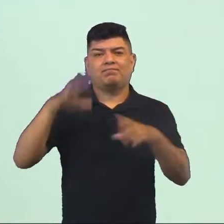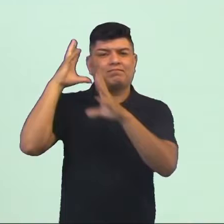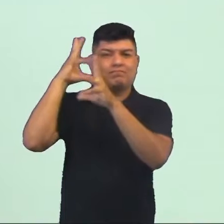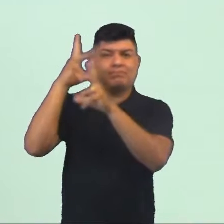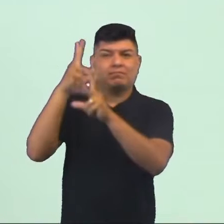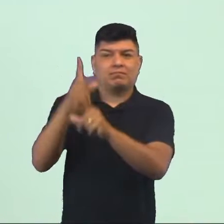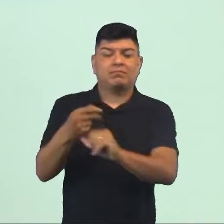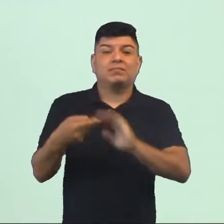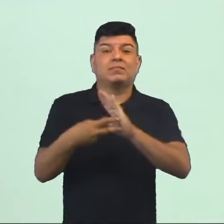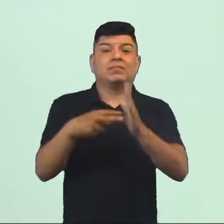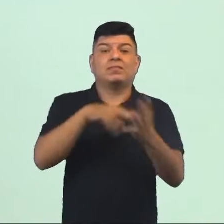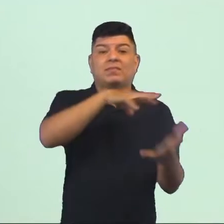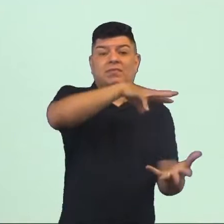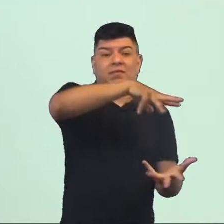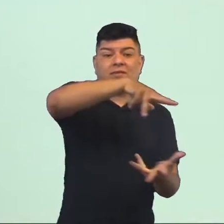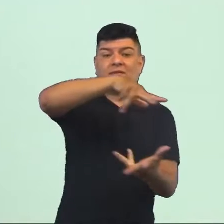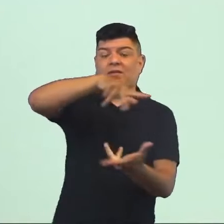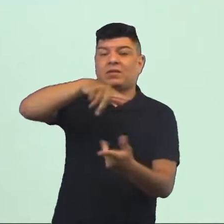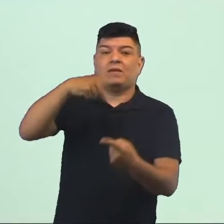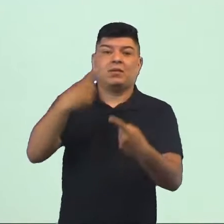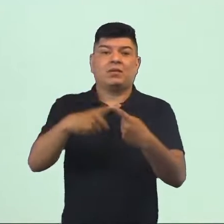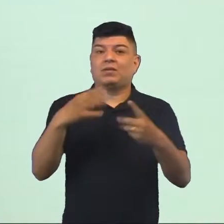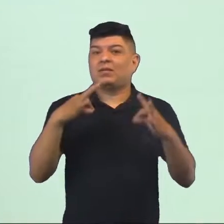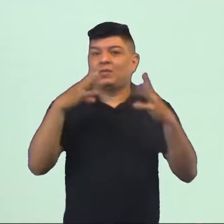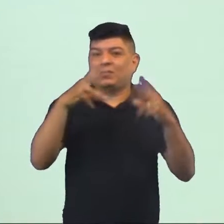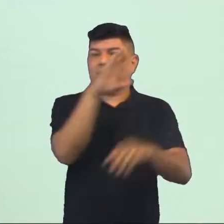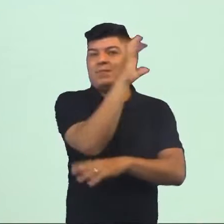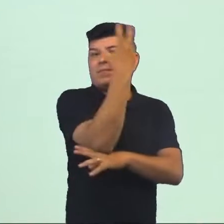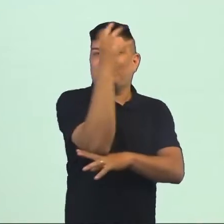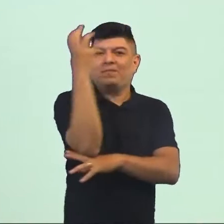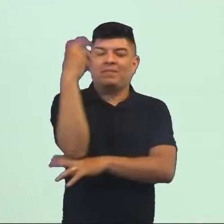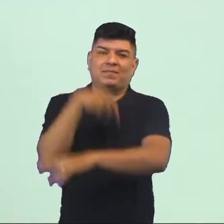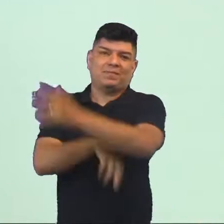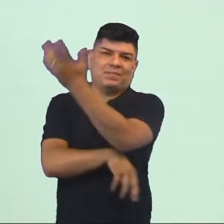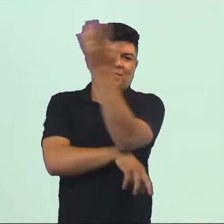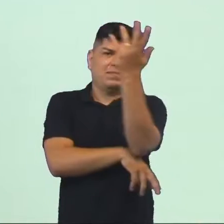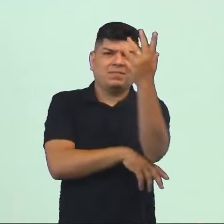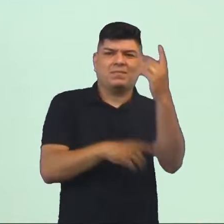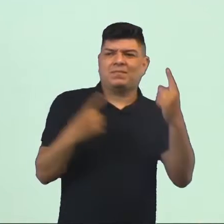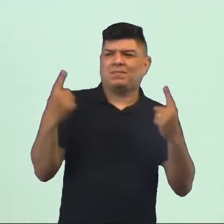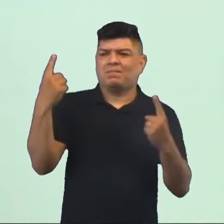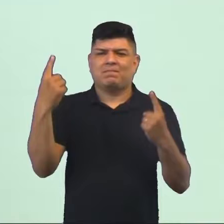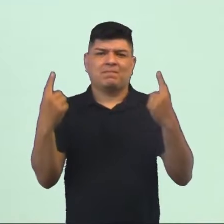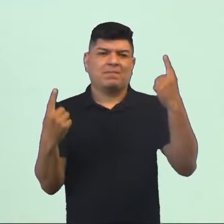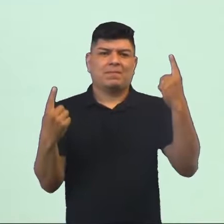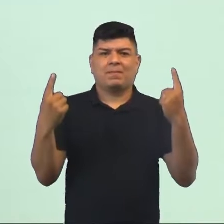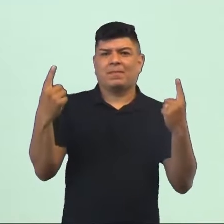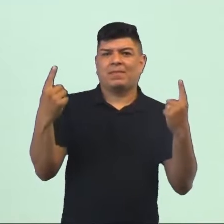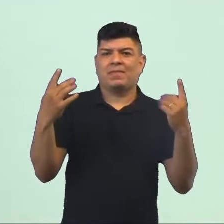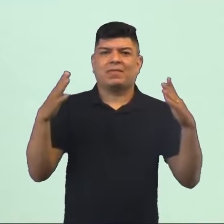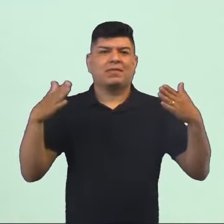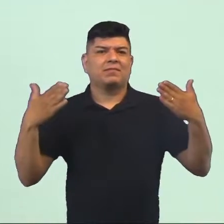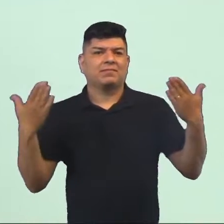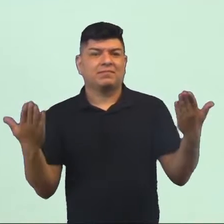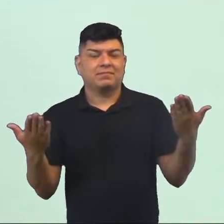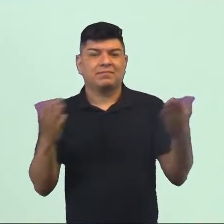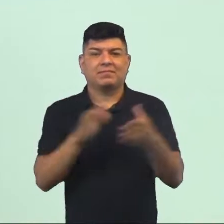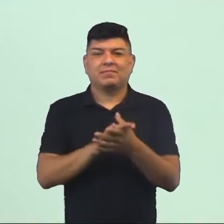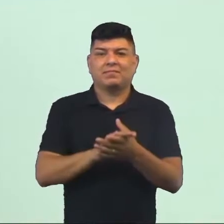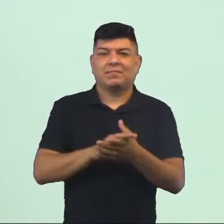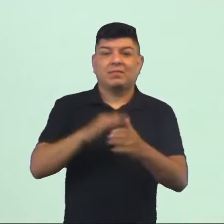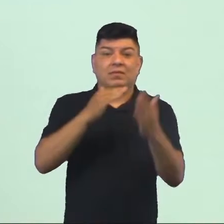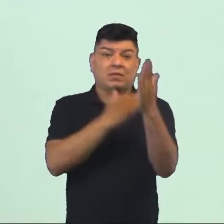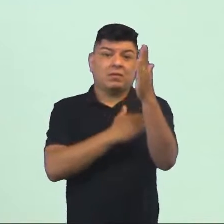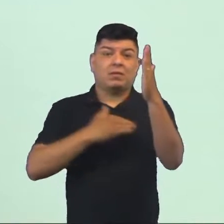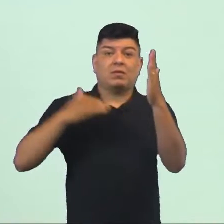é globalização, porque o que é meio ambiente todo mundo sabe, né? Mas o que uma coisa tem a ver com a outra? Qual a relação que o aumento da tecnologia